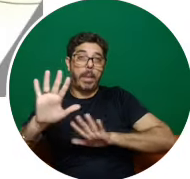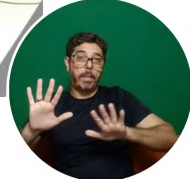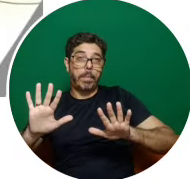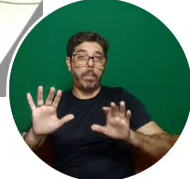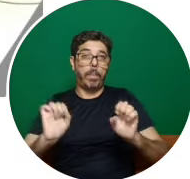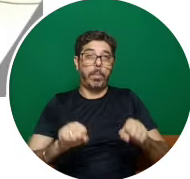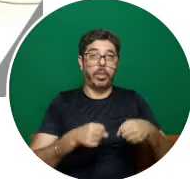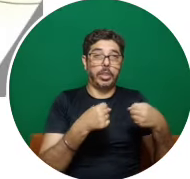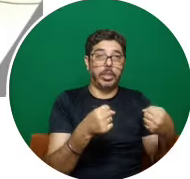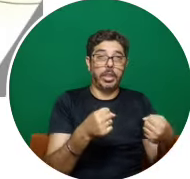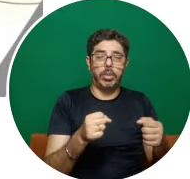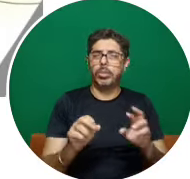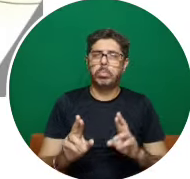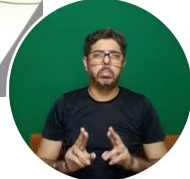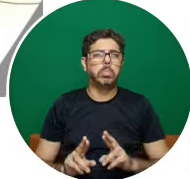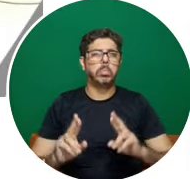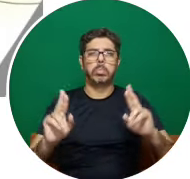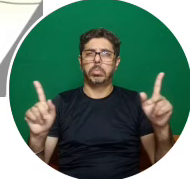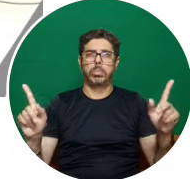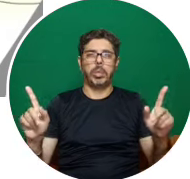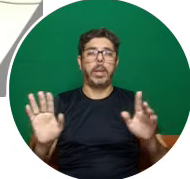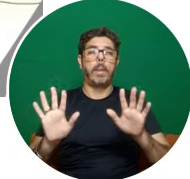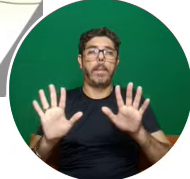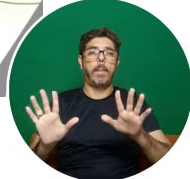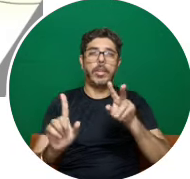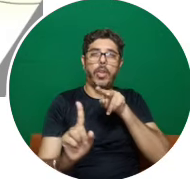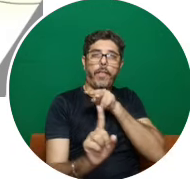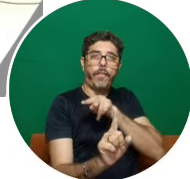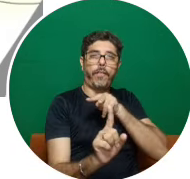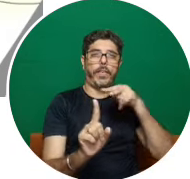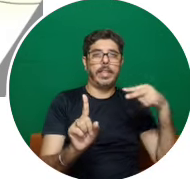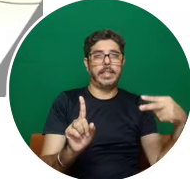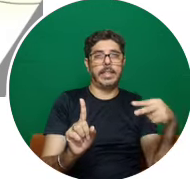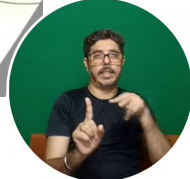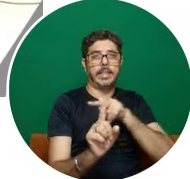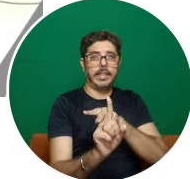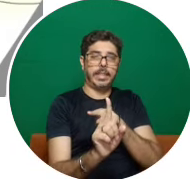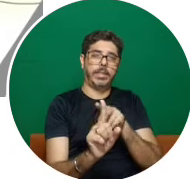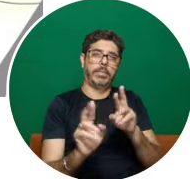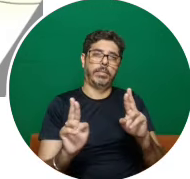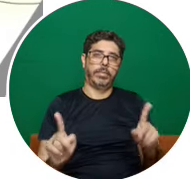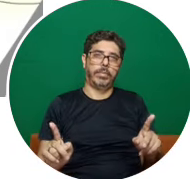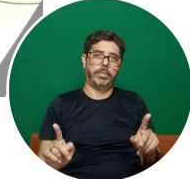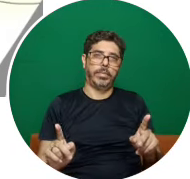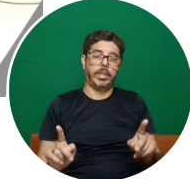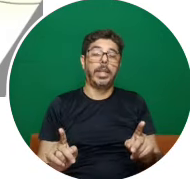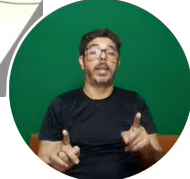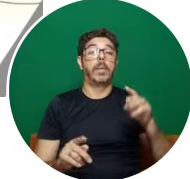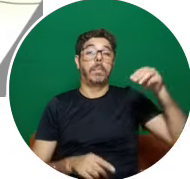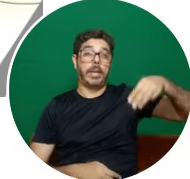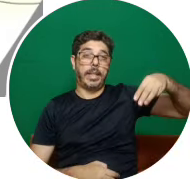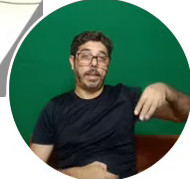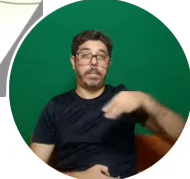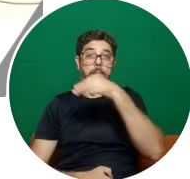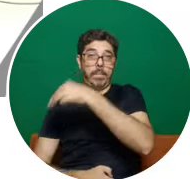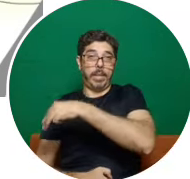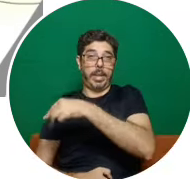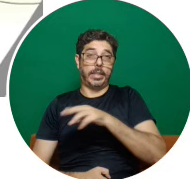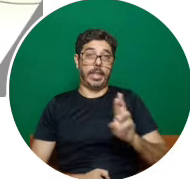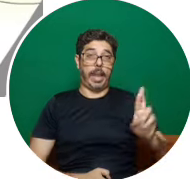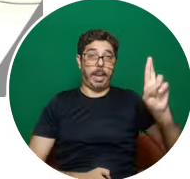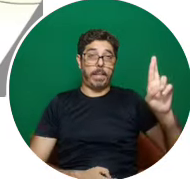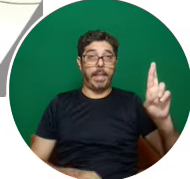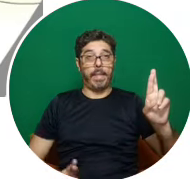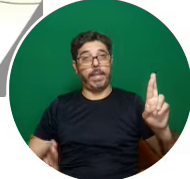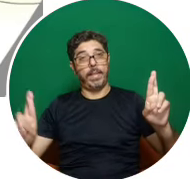não são duas entidades distintas, mas em vez disso, duas perspectivas diferentes, duas representações matemáticas diferentes de